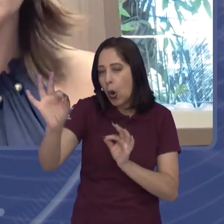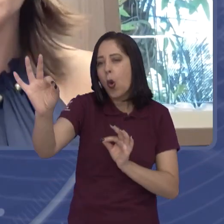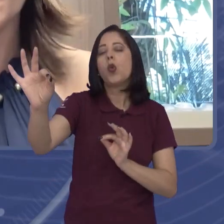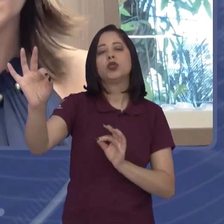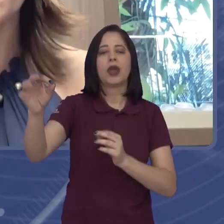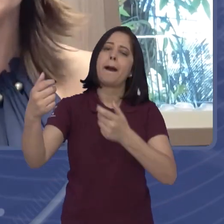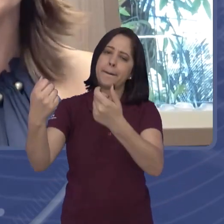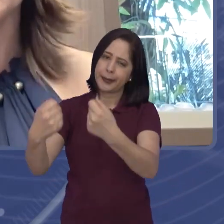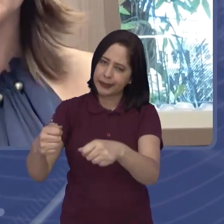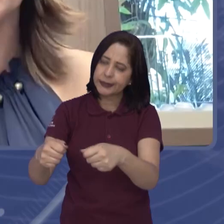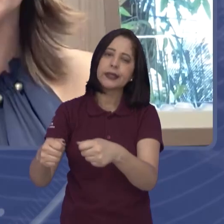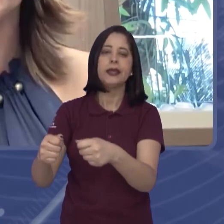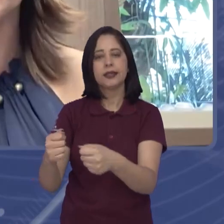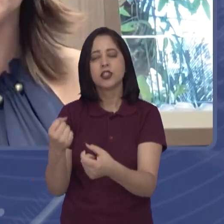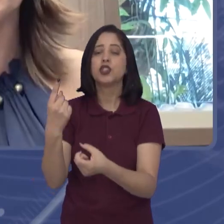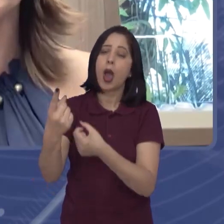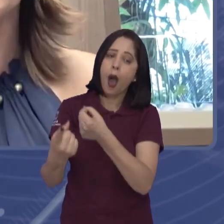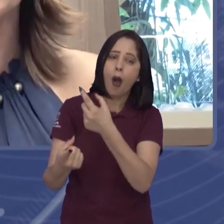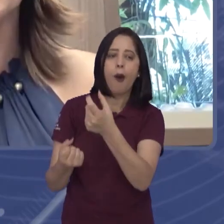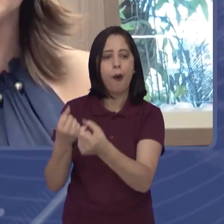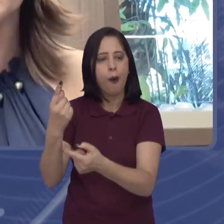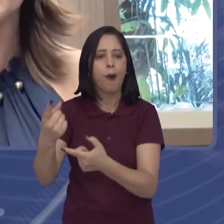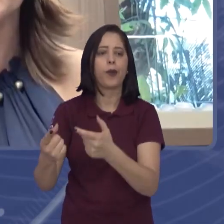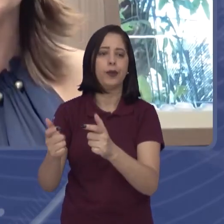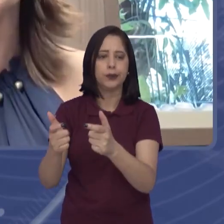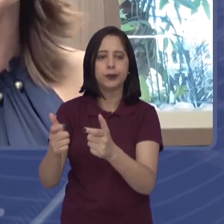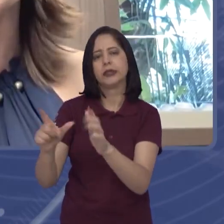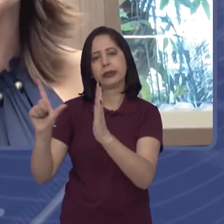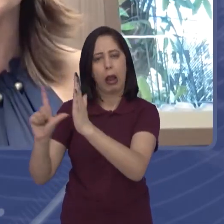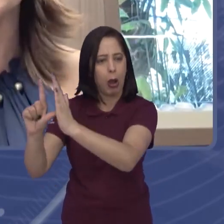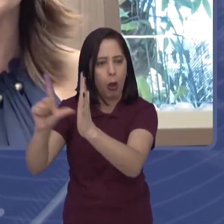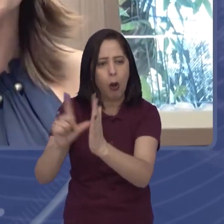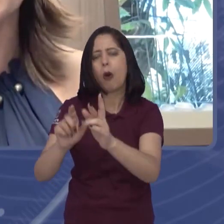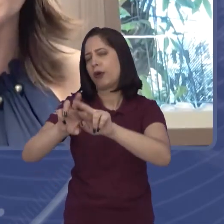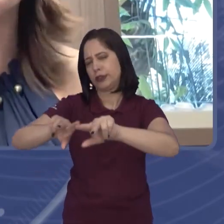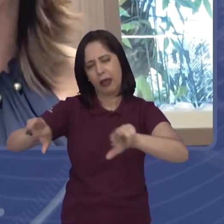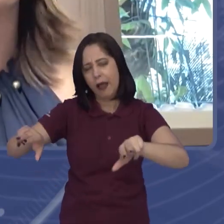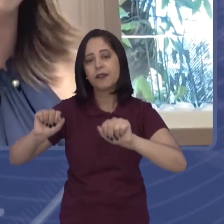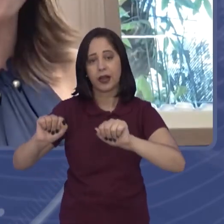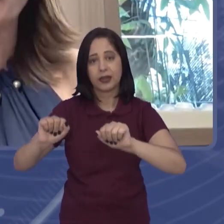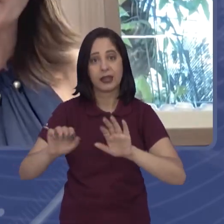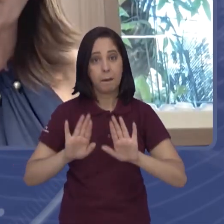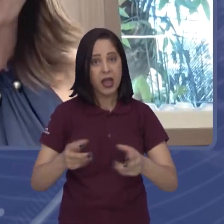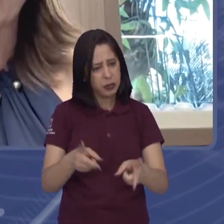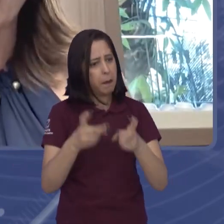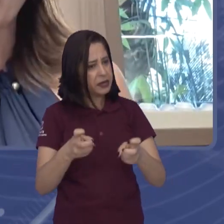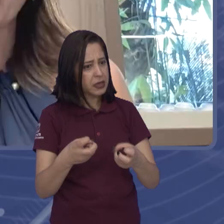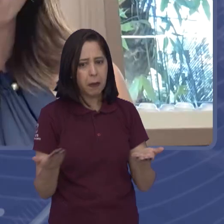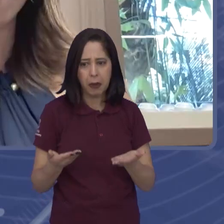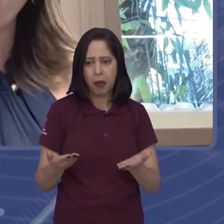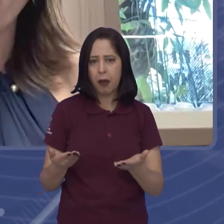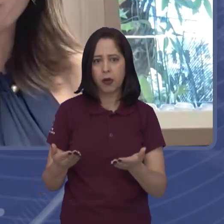alguns serviços básicos, mas o que facilita é que a cidade, ela descentralizou. Então, a gente